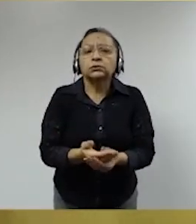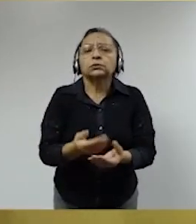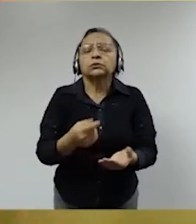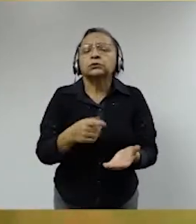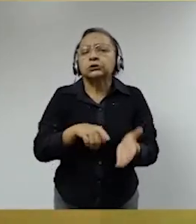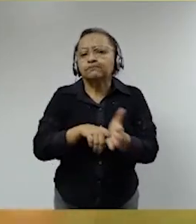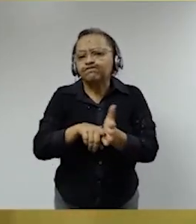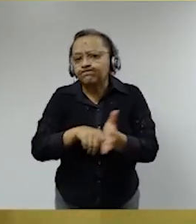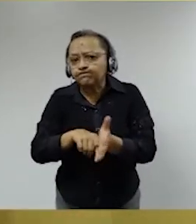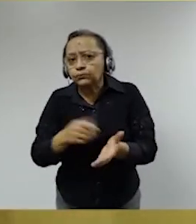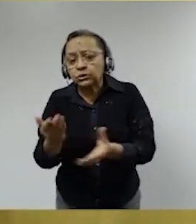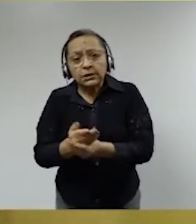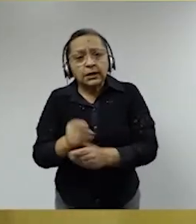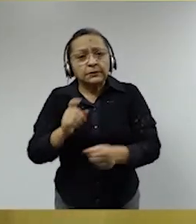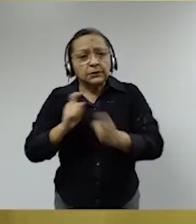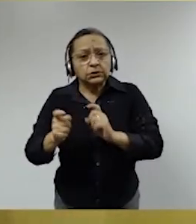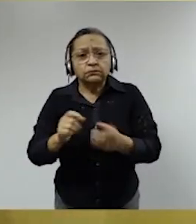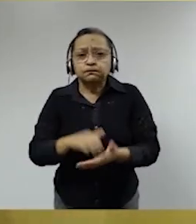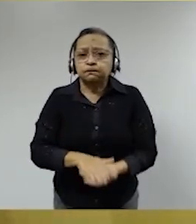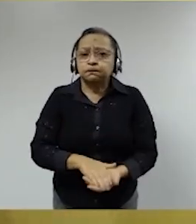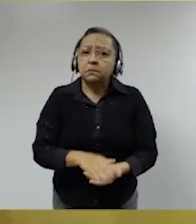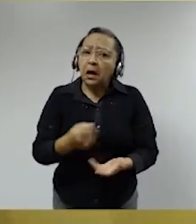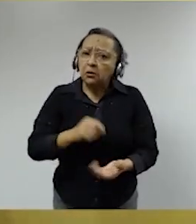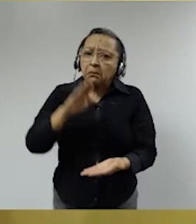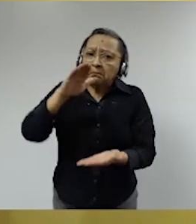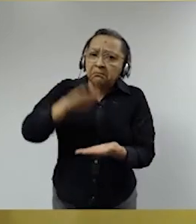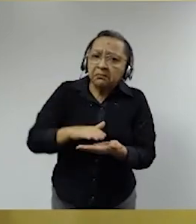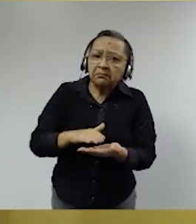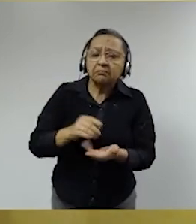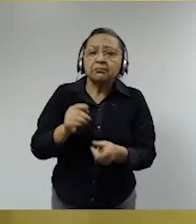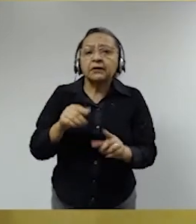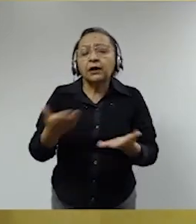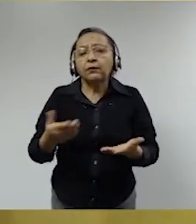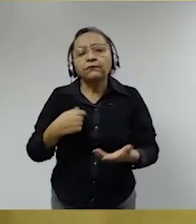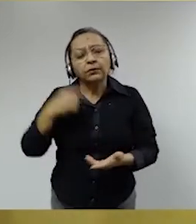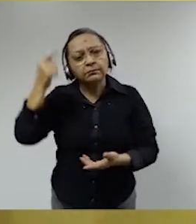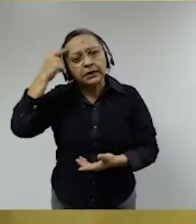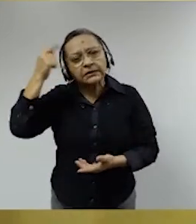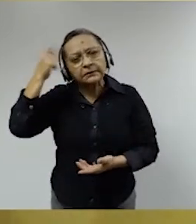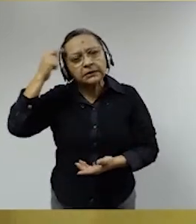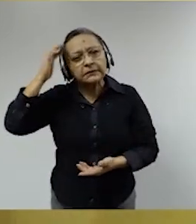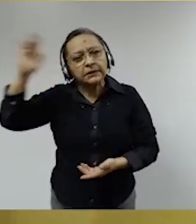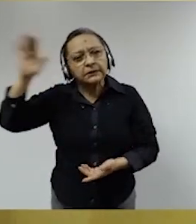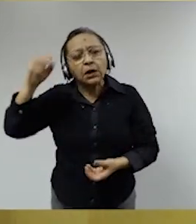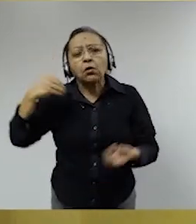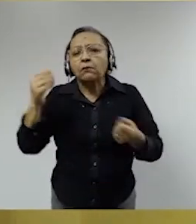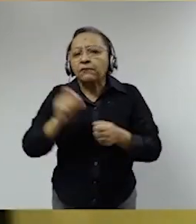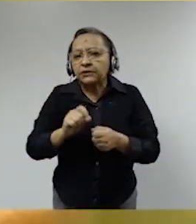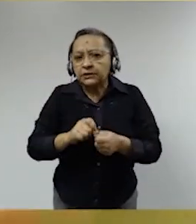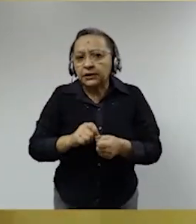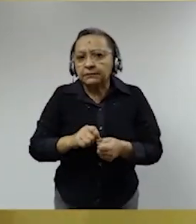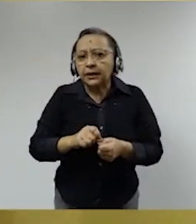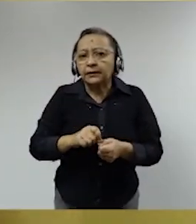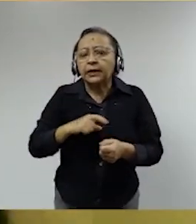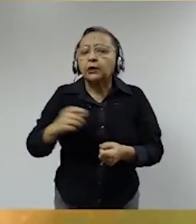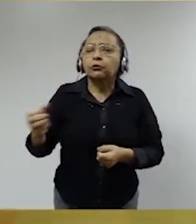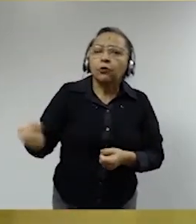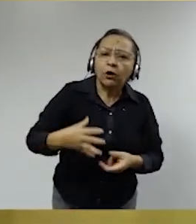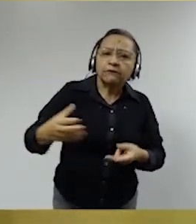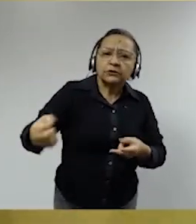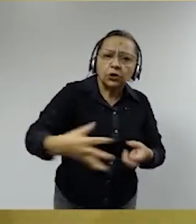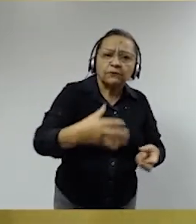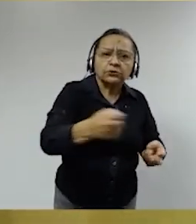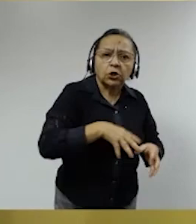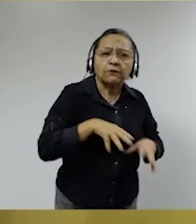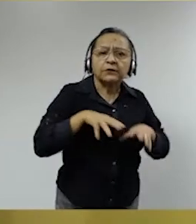processos administrativos, já é um estoque bastante pequeno. Então, assim, fico aqui pensando como é que vamos fazer para ter novas operações, novas buscas e